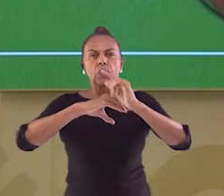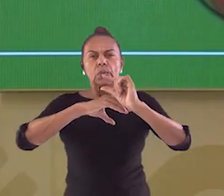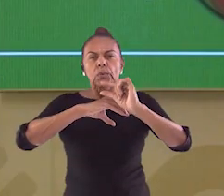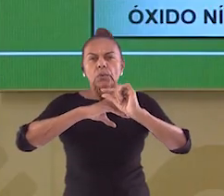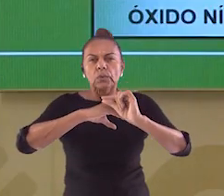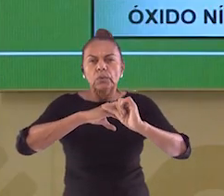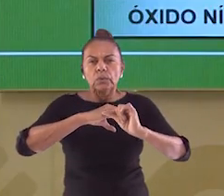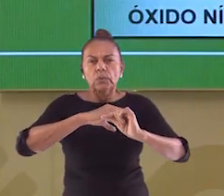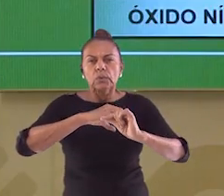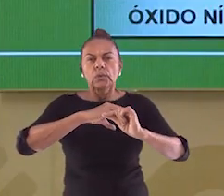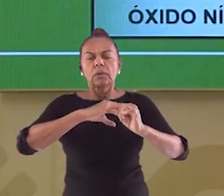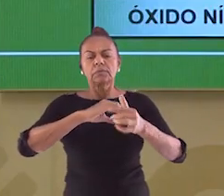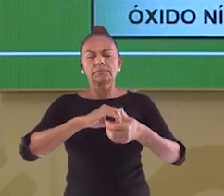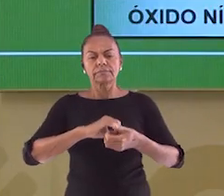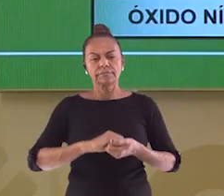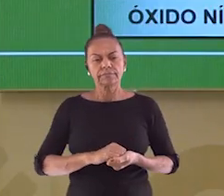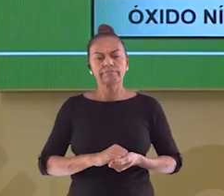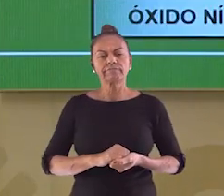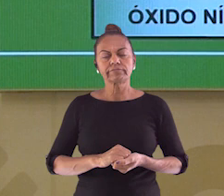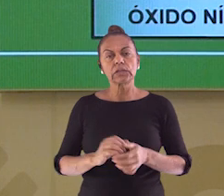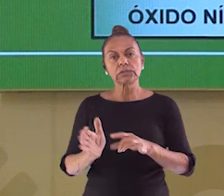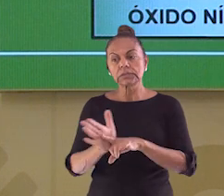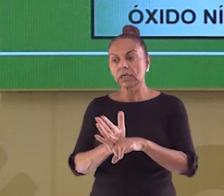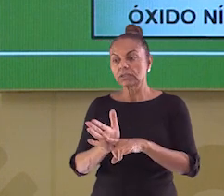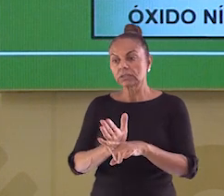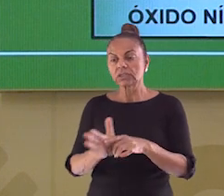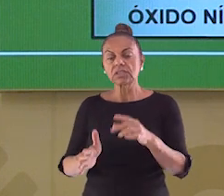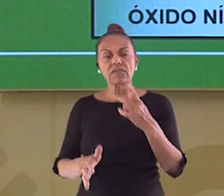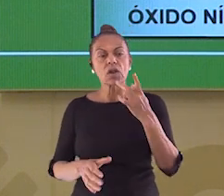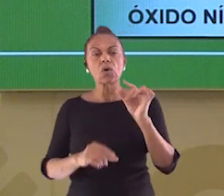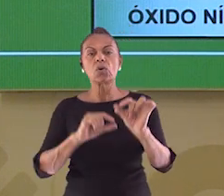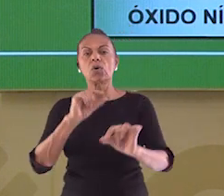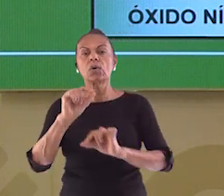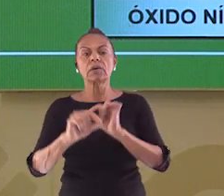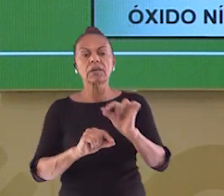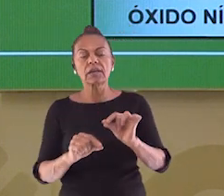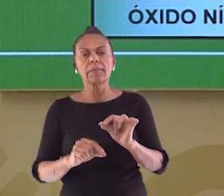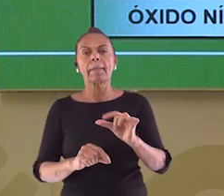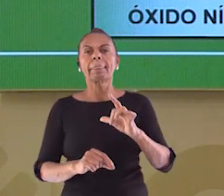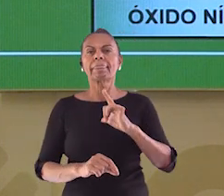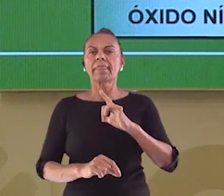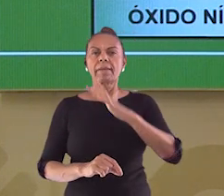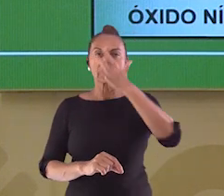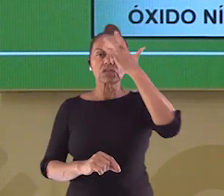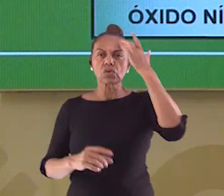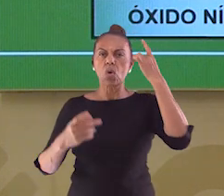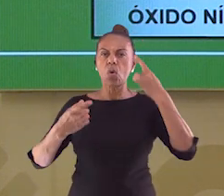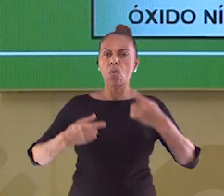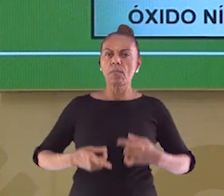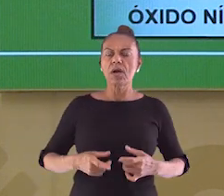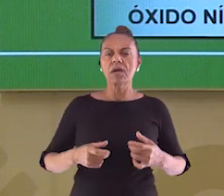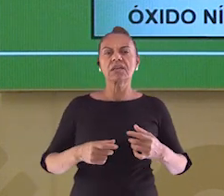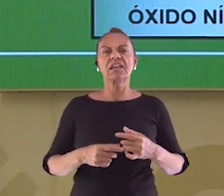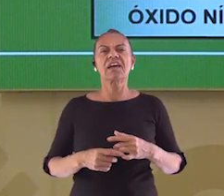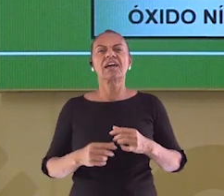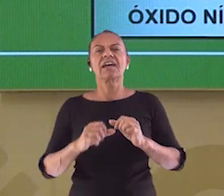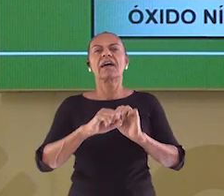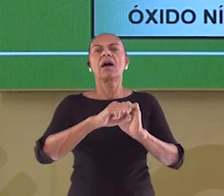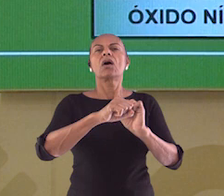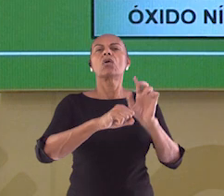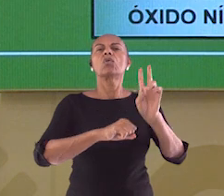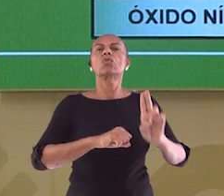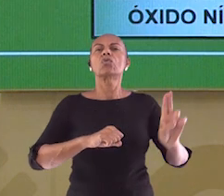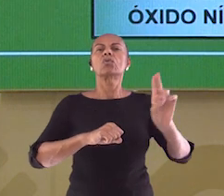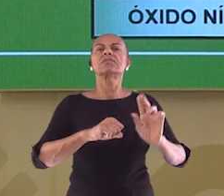Os cientistas observaram que algumas ações humanas liberavam gases com efeitos que prejudicavam